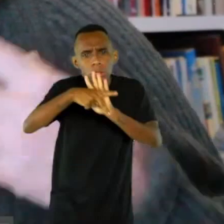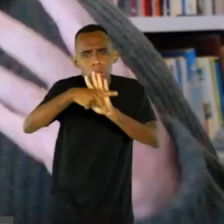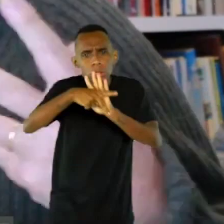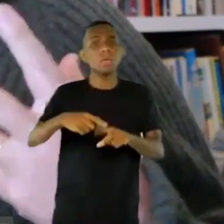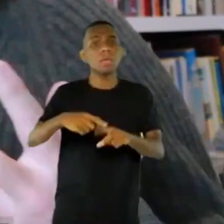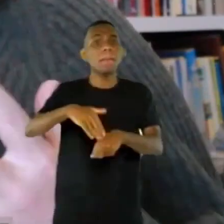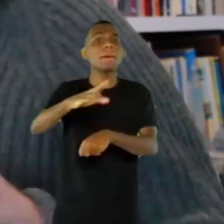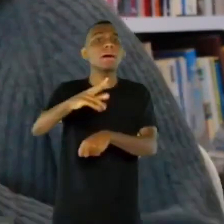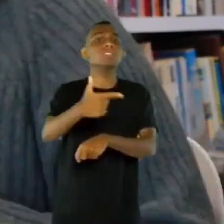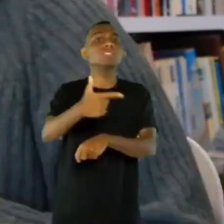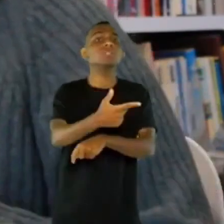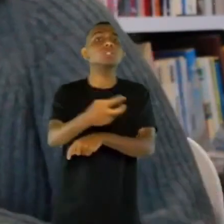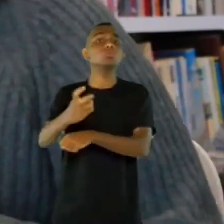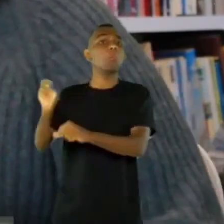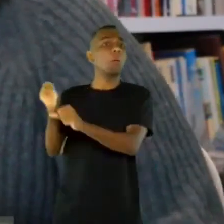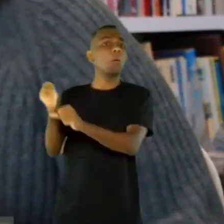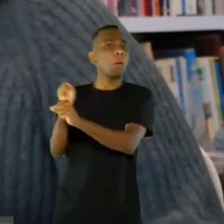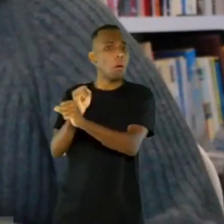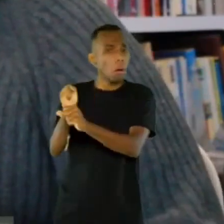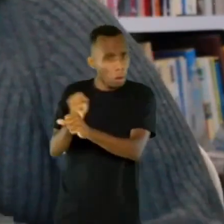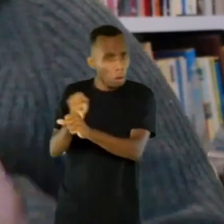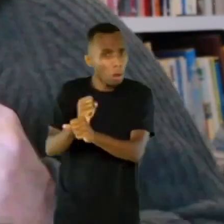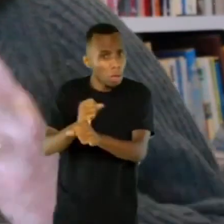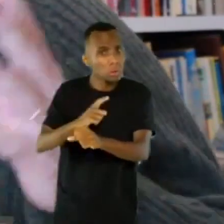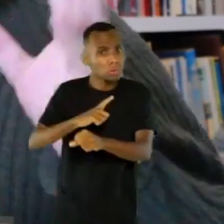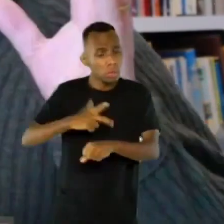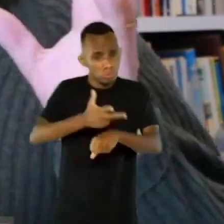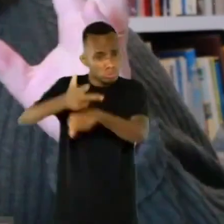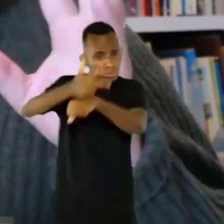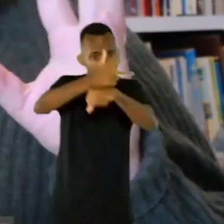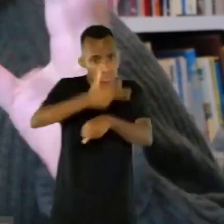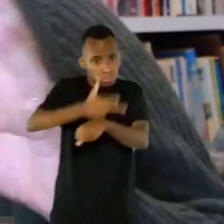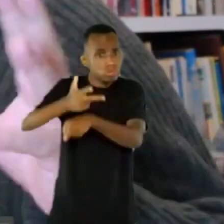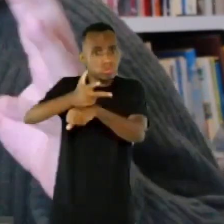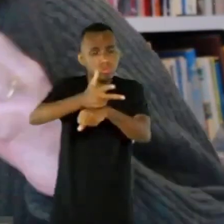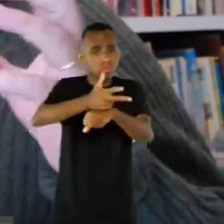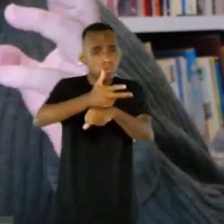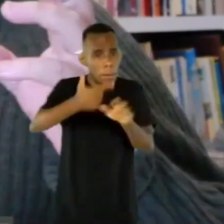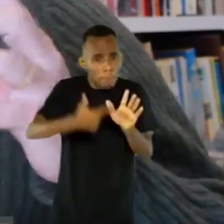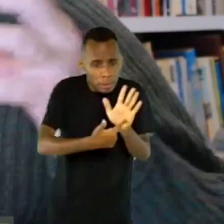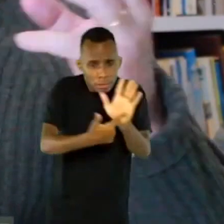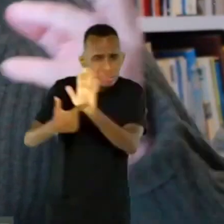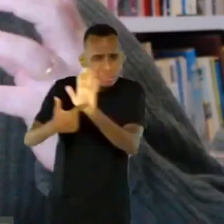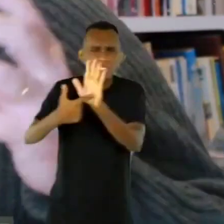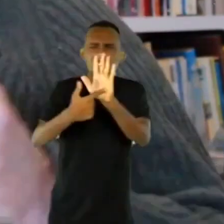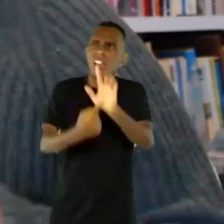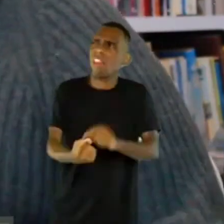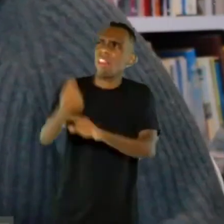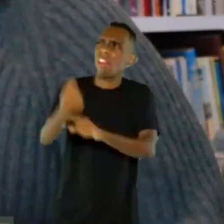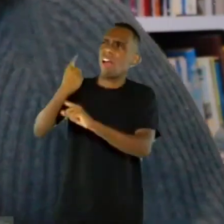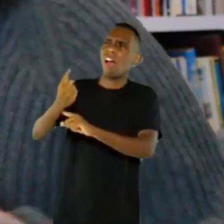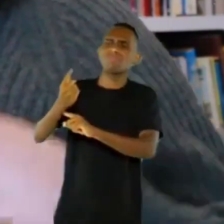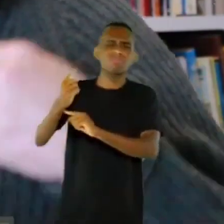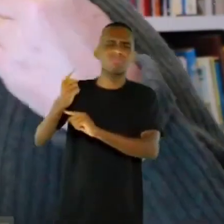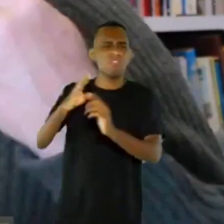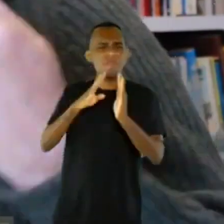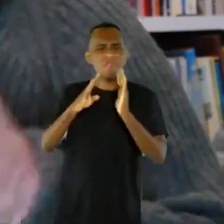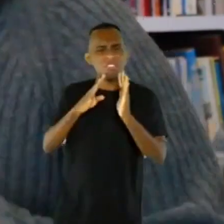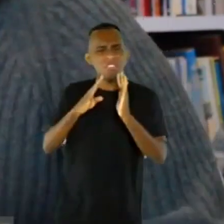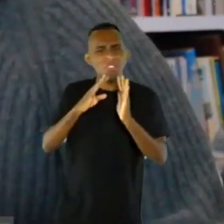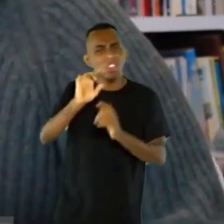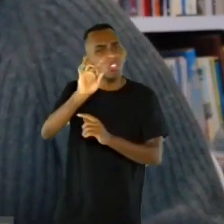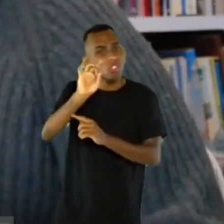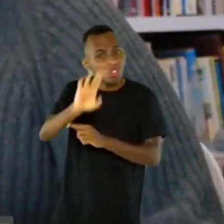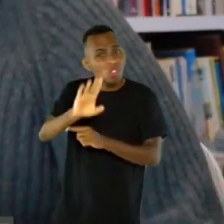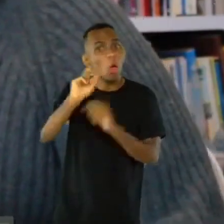estante, repleta de livros e artigos de decoração. A gente começou lá atrás, quando o Facebook só que fazia a transmissão,